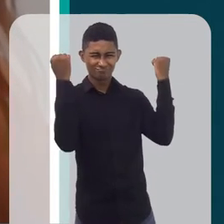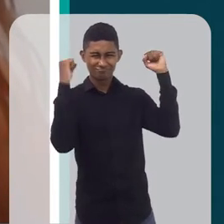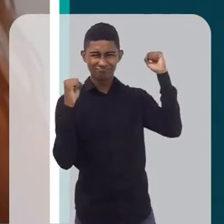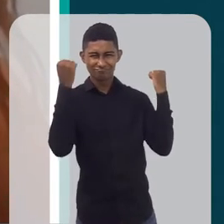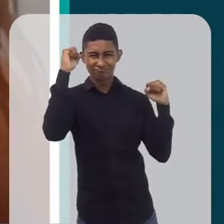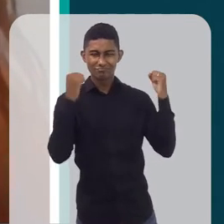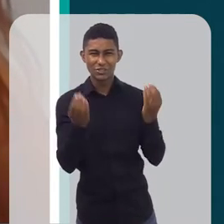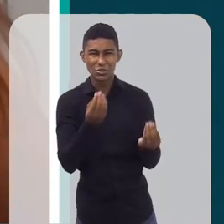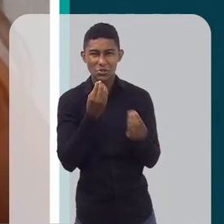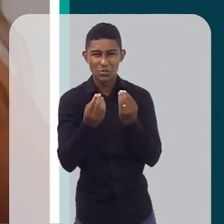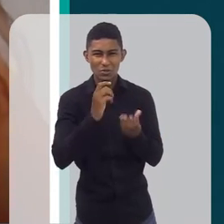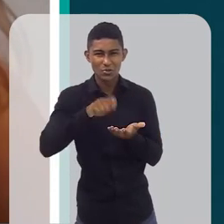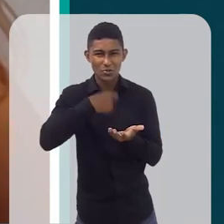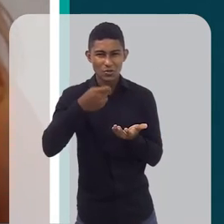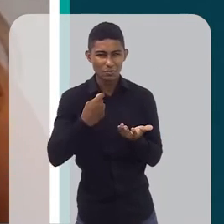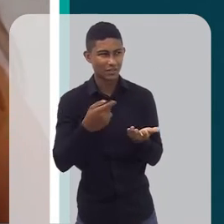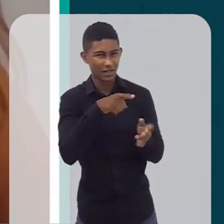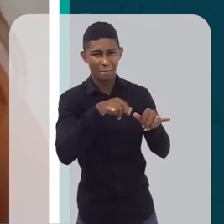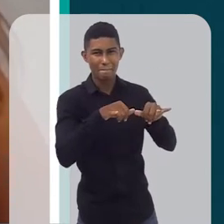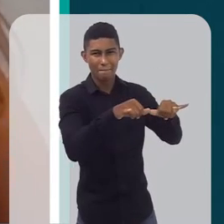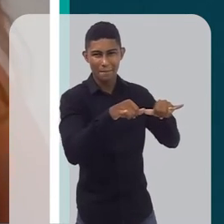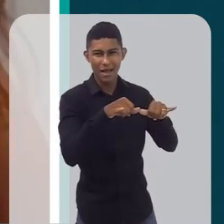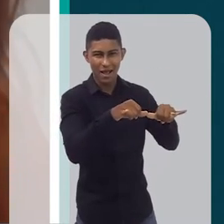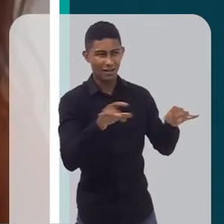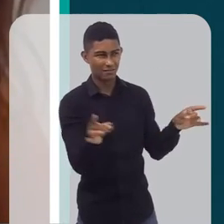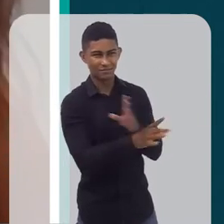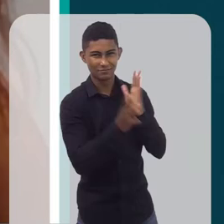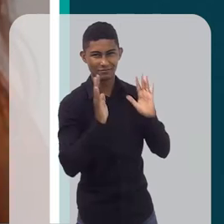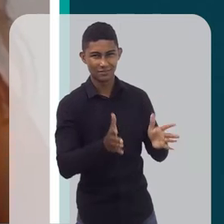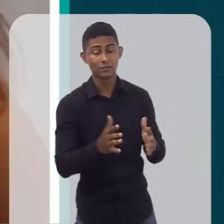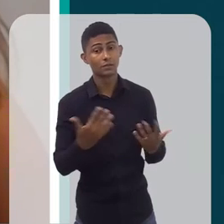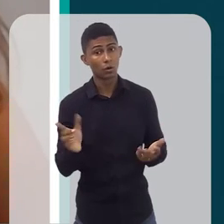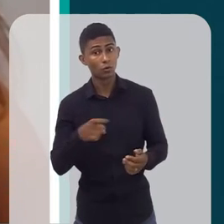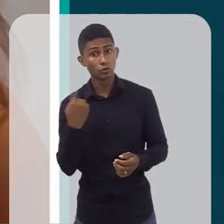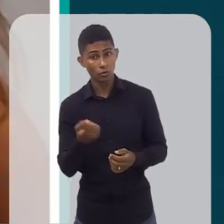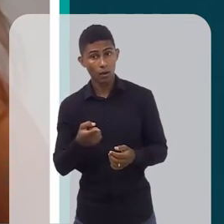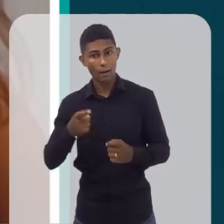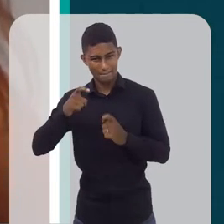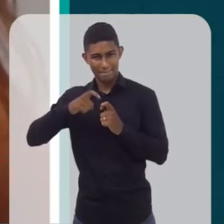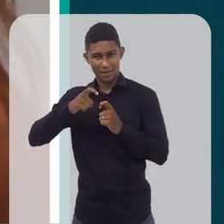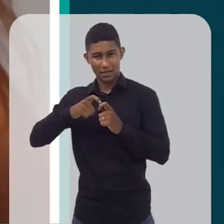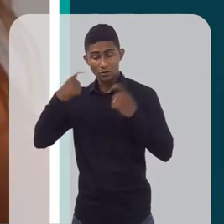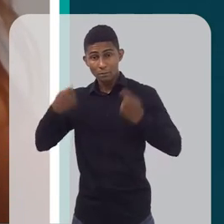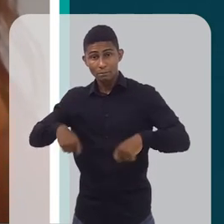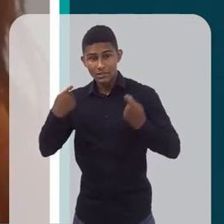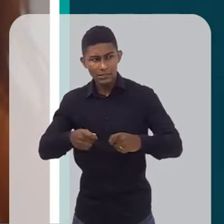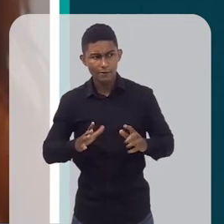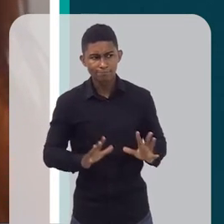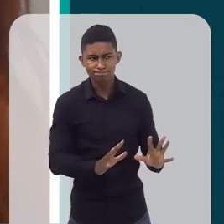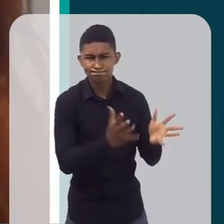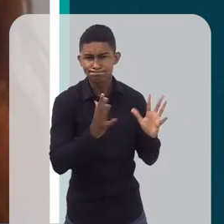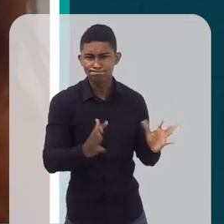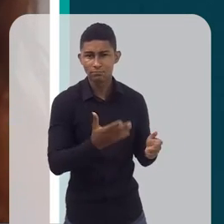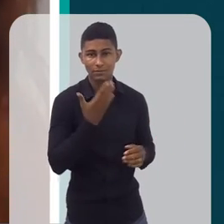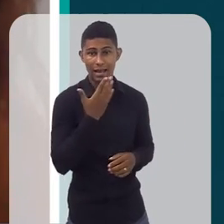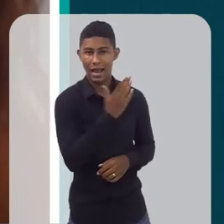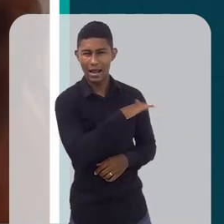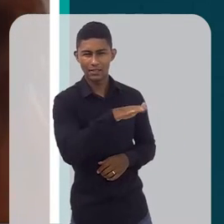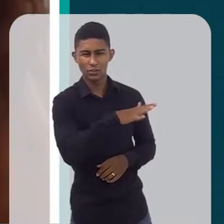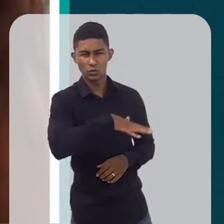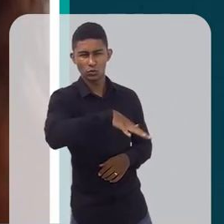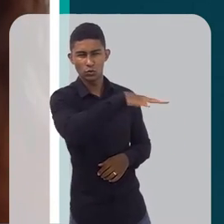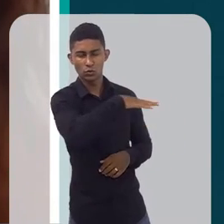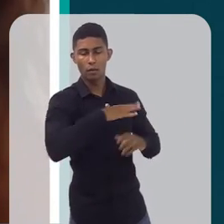industrializadas, né? Então, a gente nas consultas, nas conversas, a gente tem que sempre estimular a criança a levar os lanches